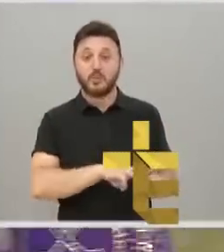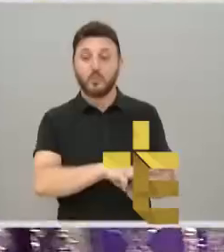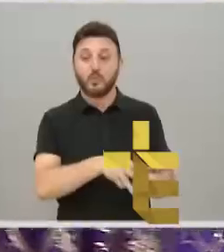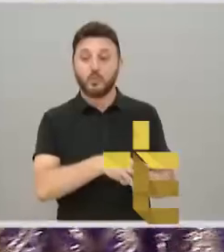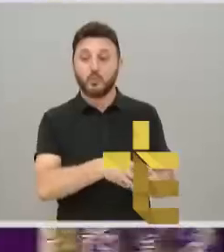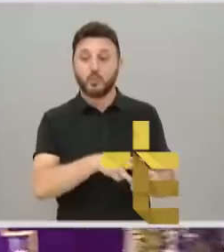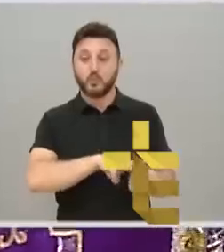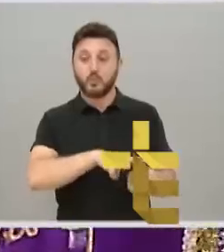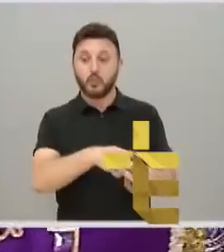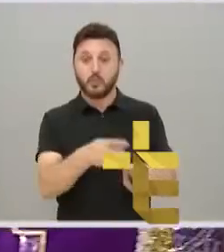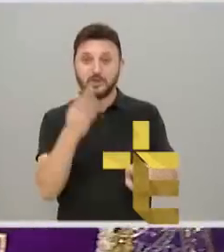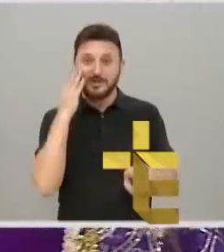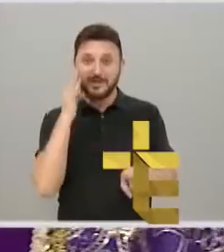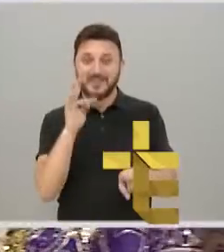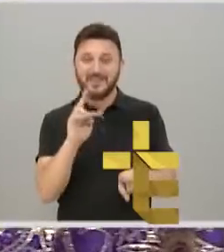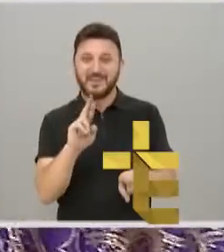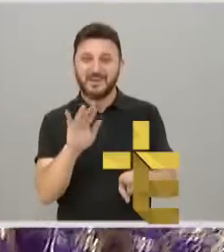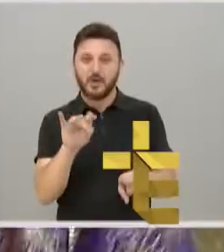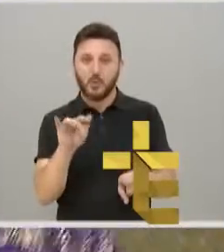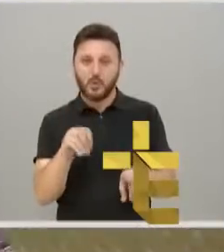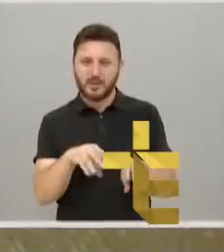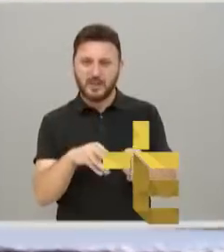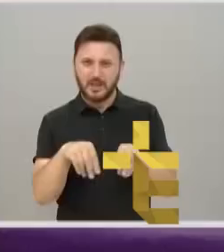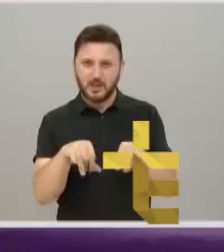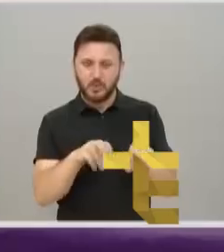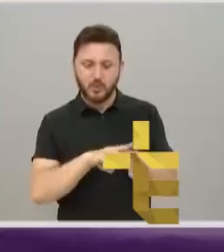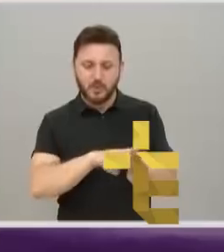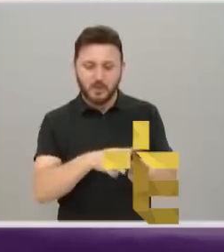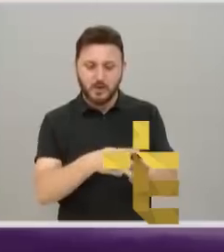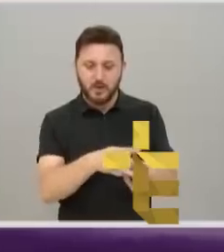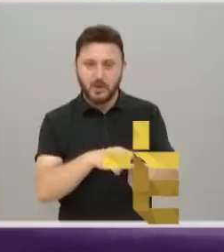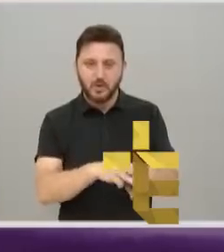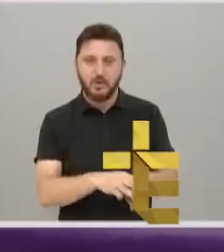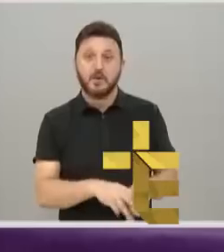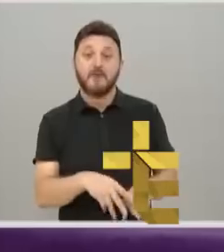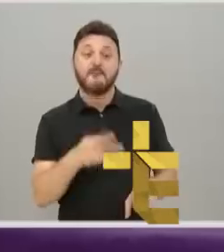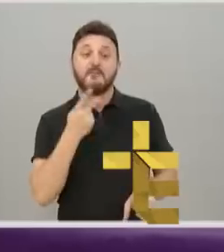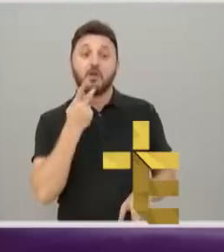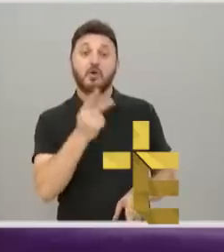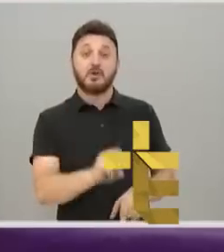Se o grão de trigo não cair na terra,